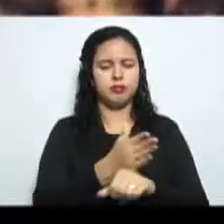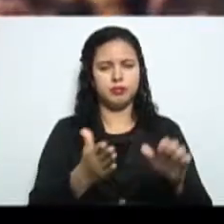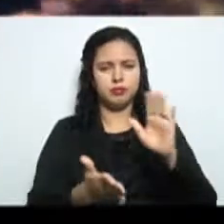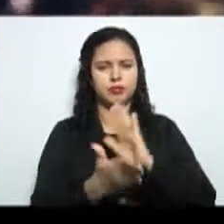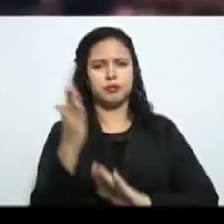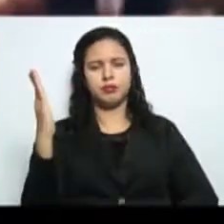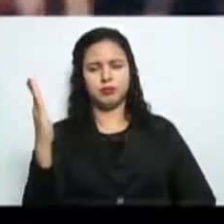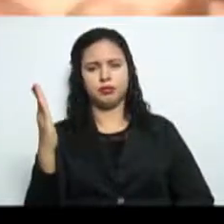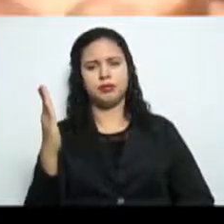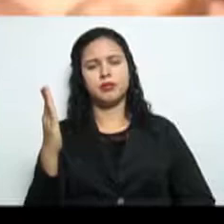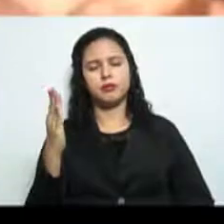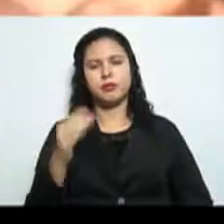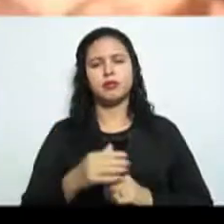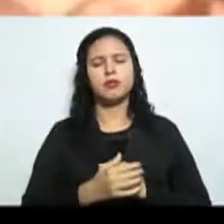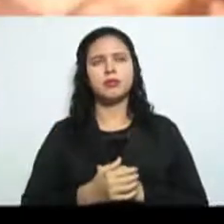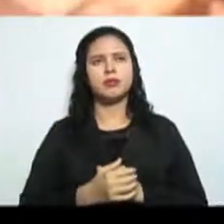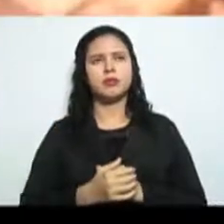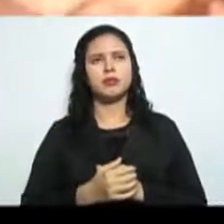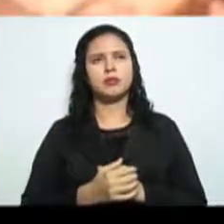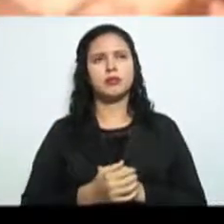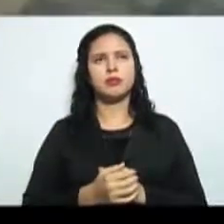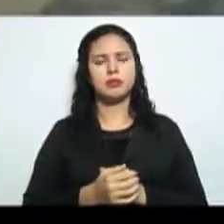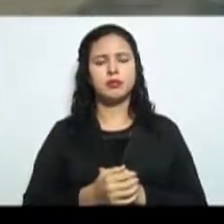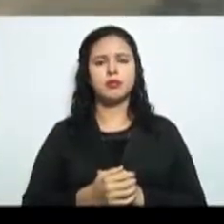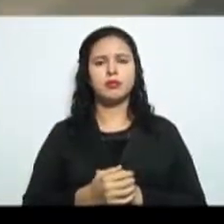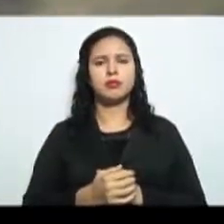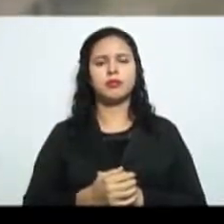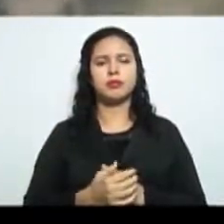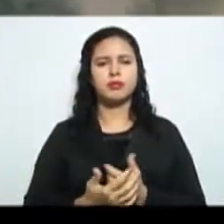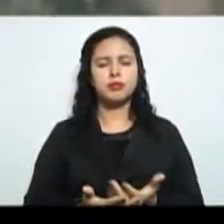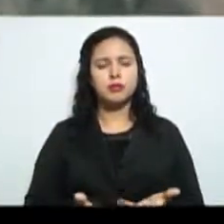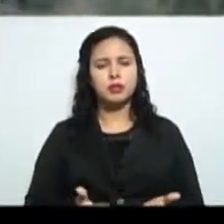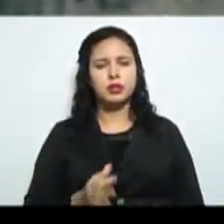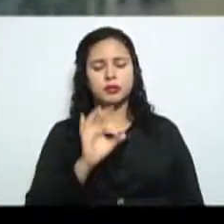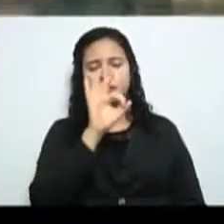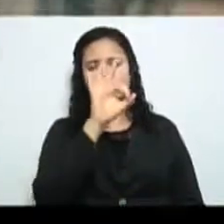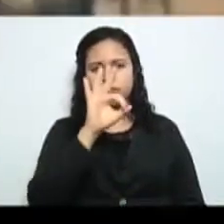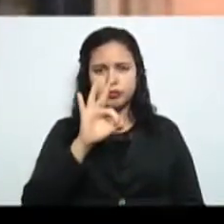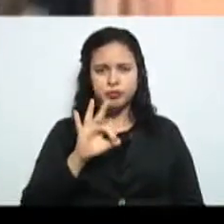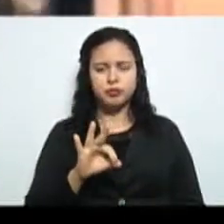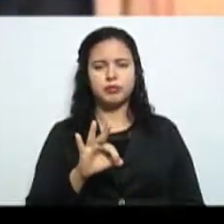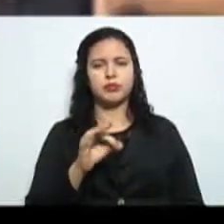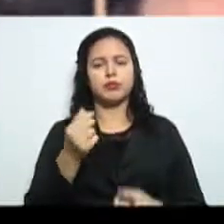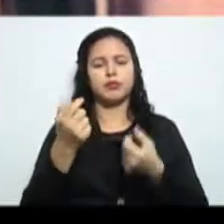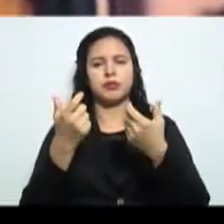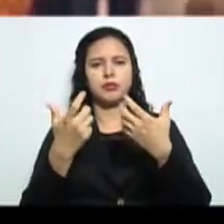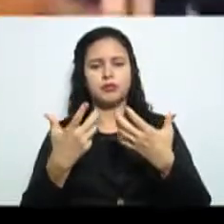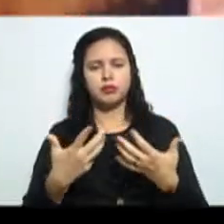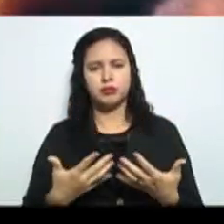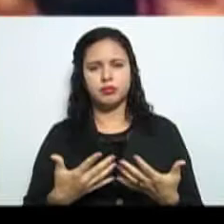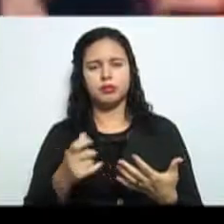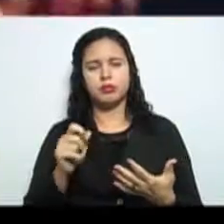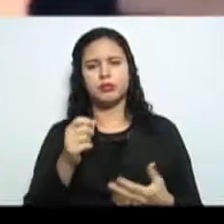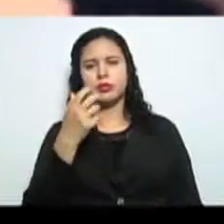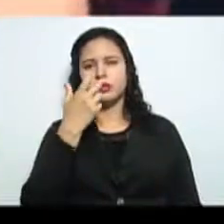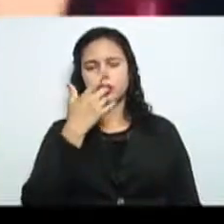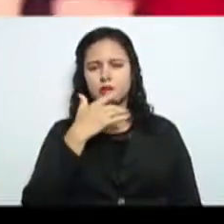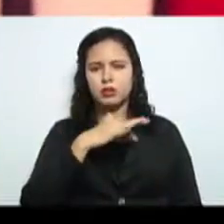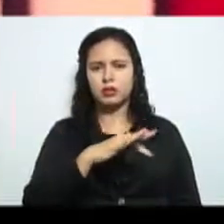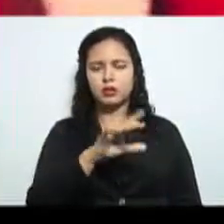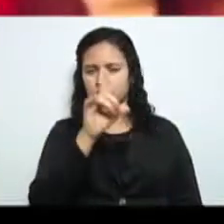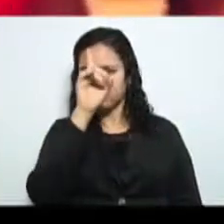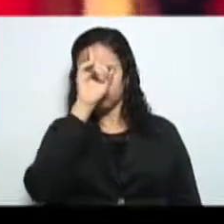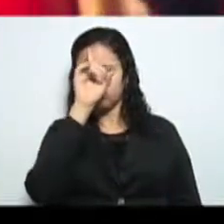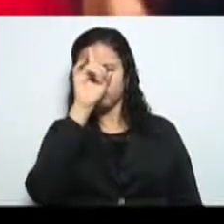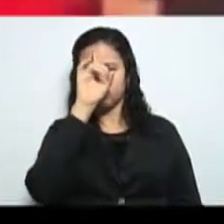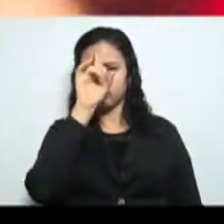desses haitianos. No caso de percentual, para nós falarmos também de crianças,